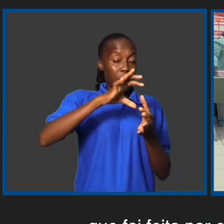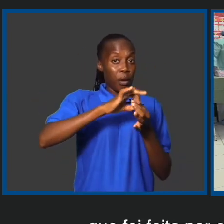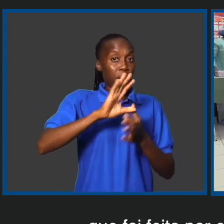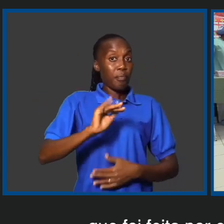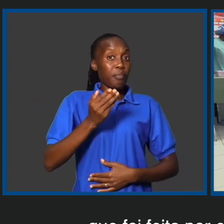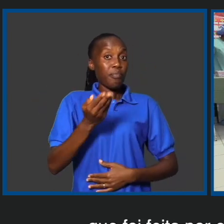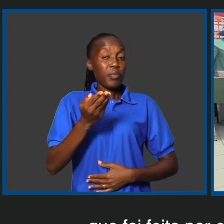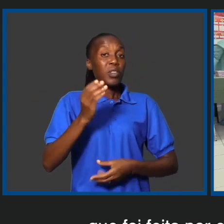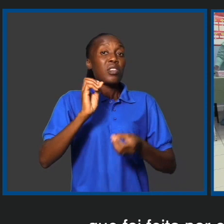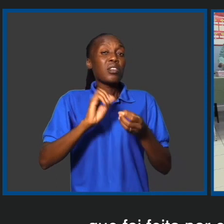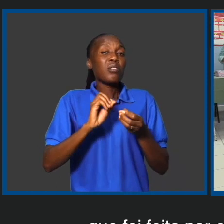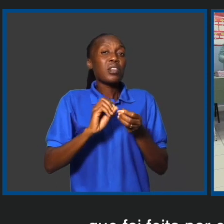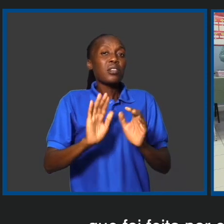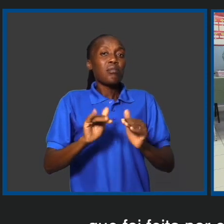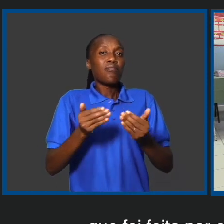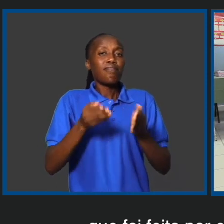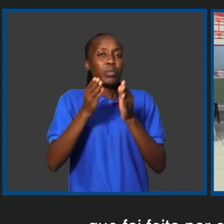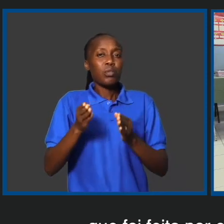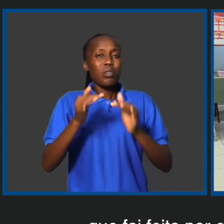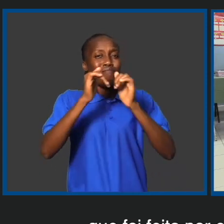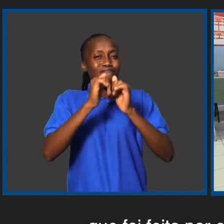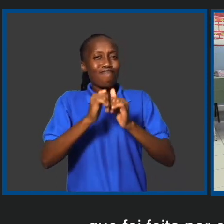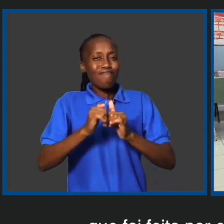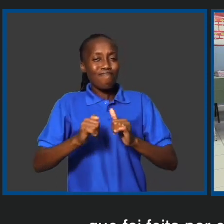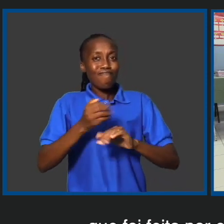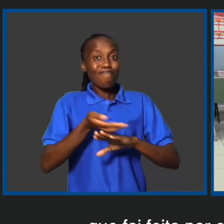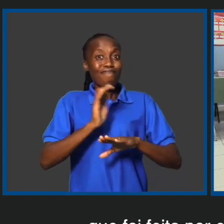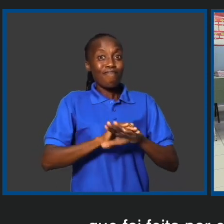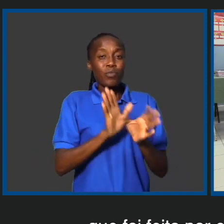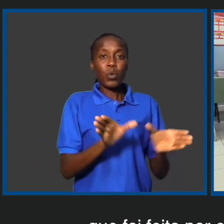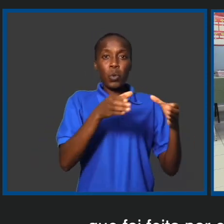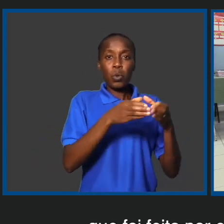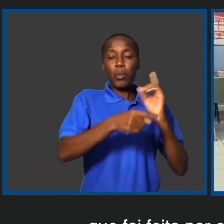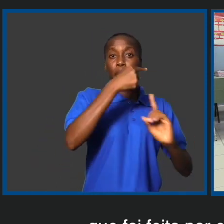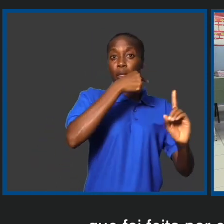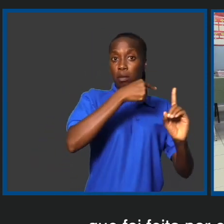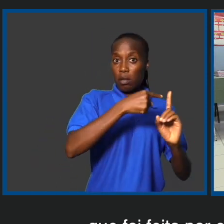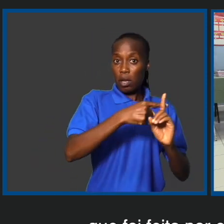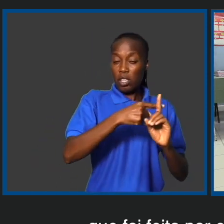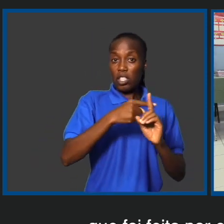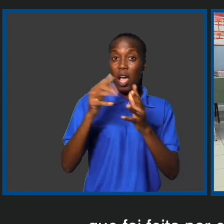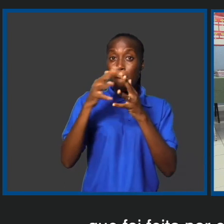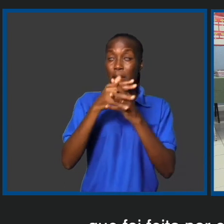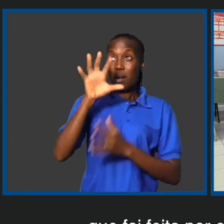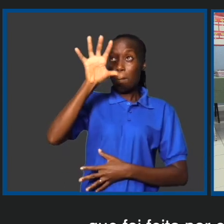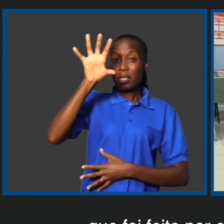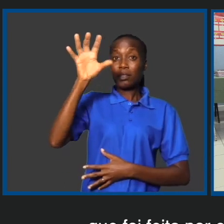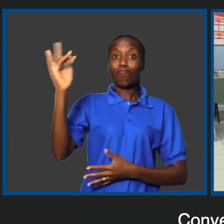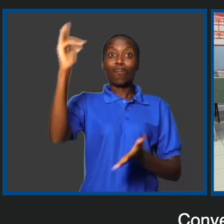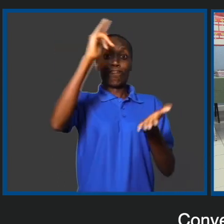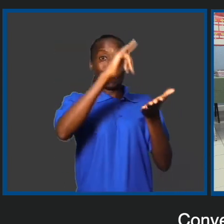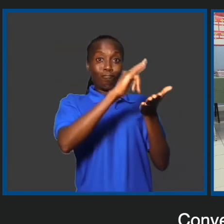feita com um especialista de uma congregação cristã vinda dos Estados Unidos da